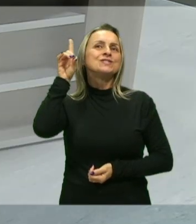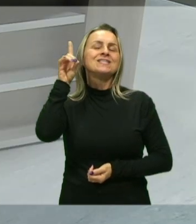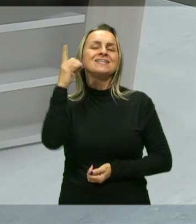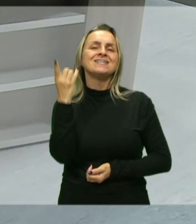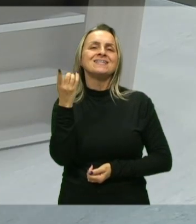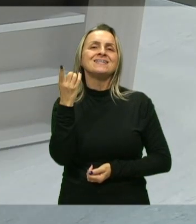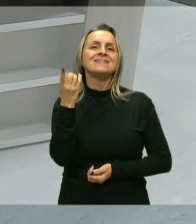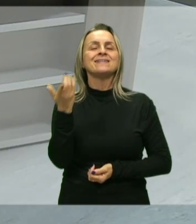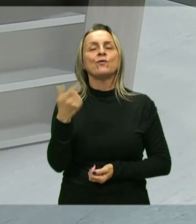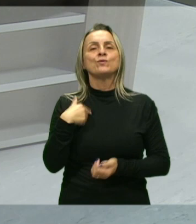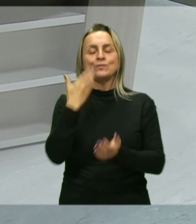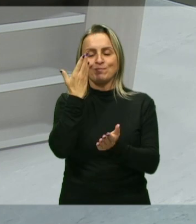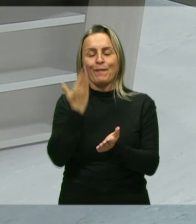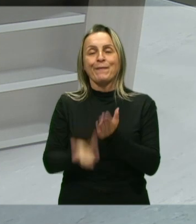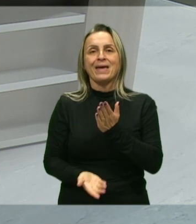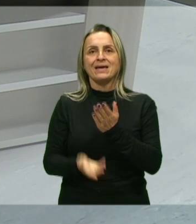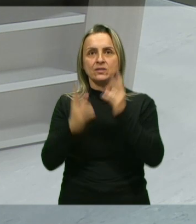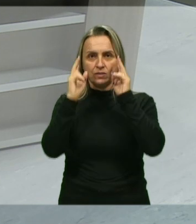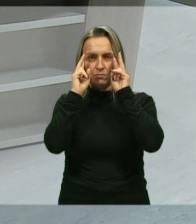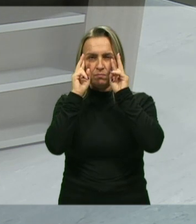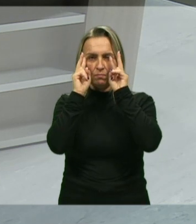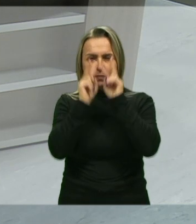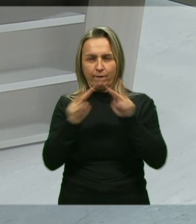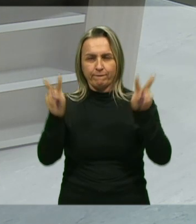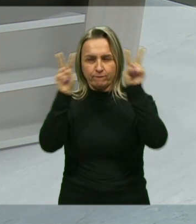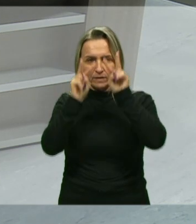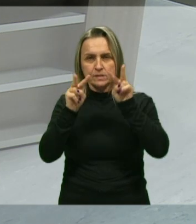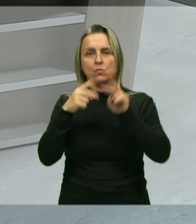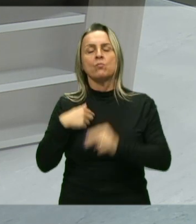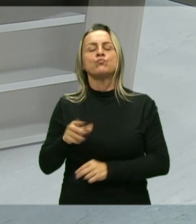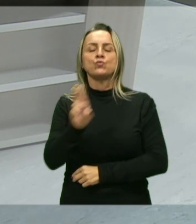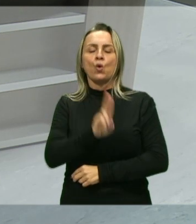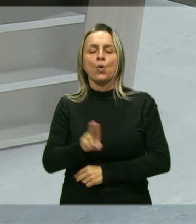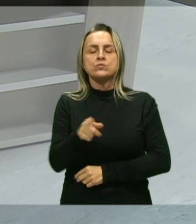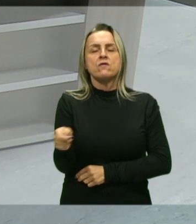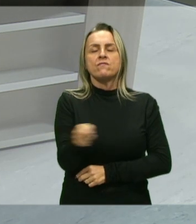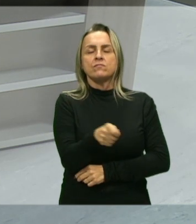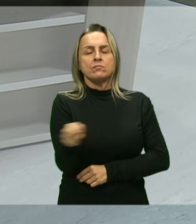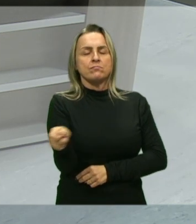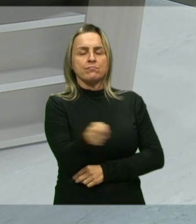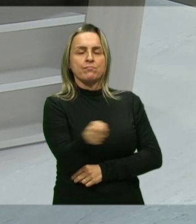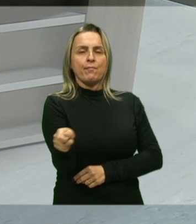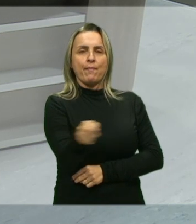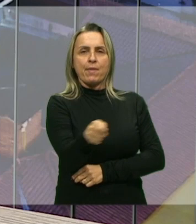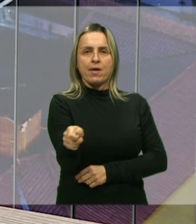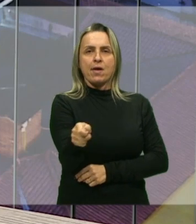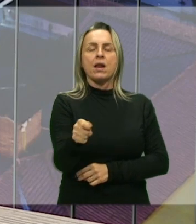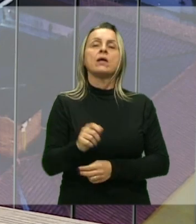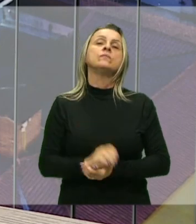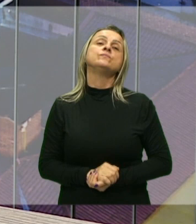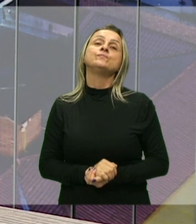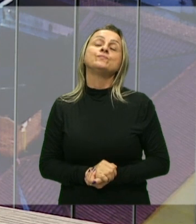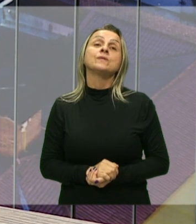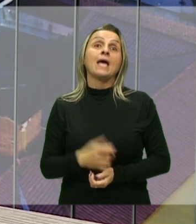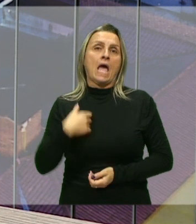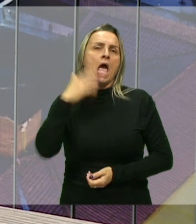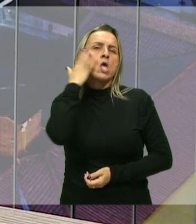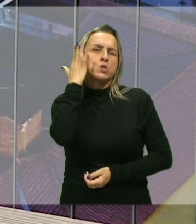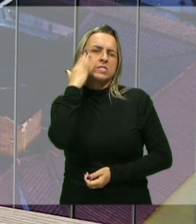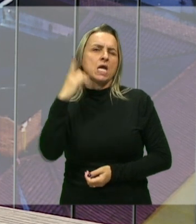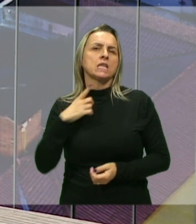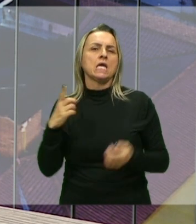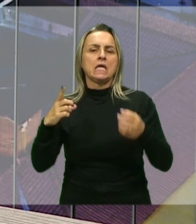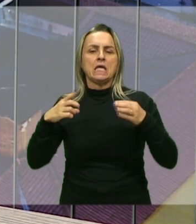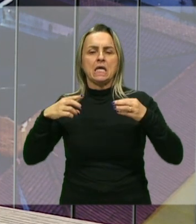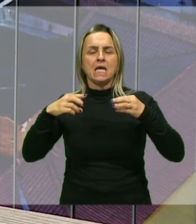a minha perca da visão, eu, né, usando bengala, por a gente saber que os terrenos de Itajaí são muito acidentados, eu tinha